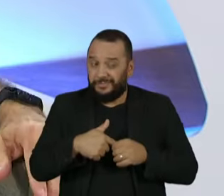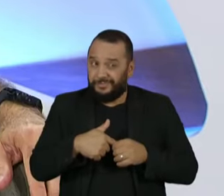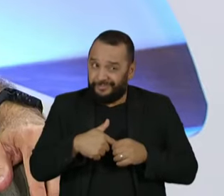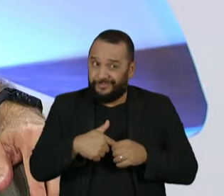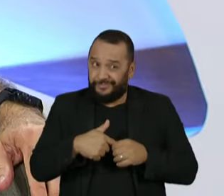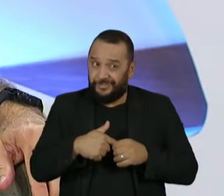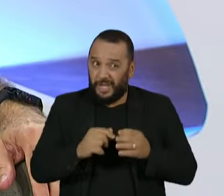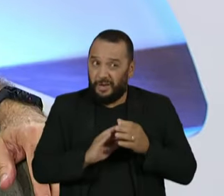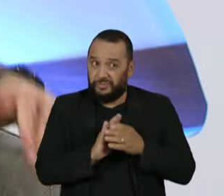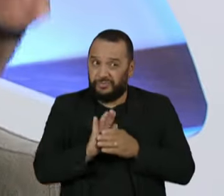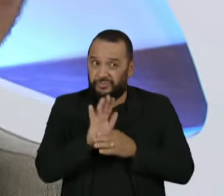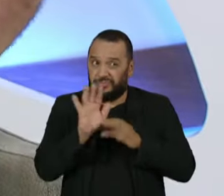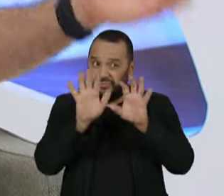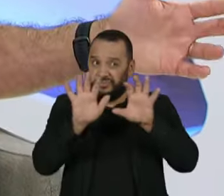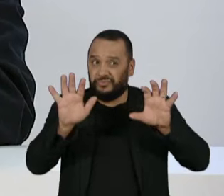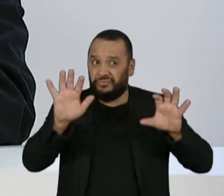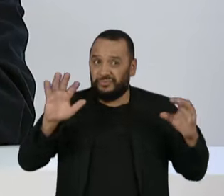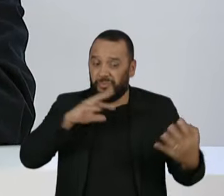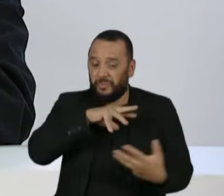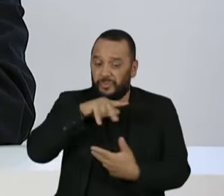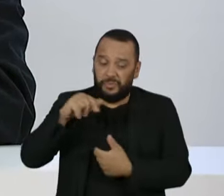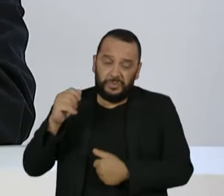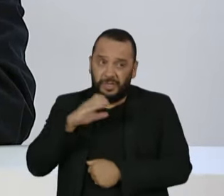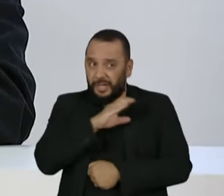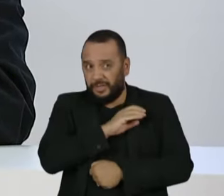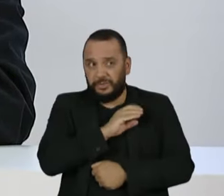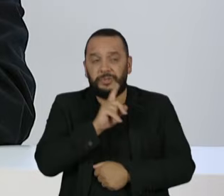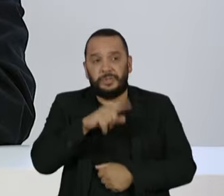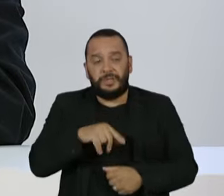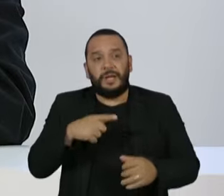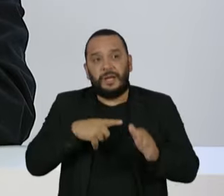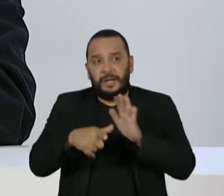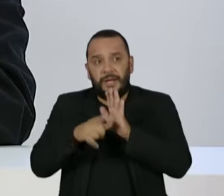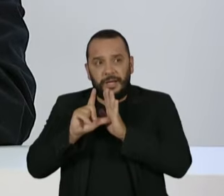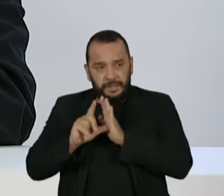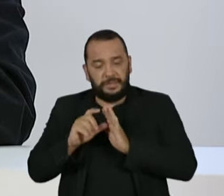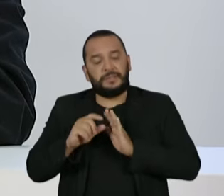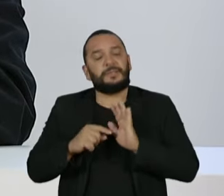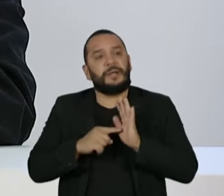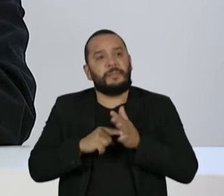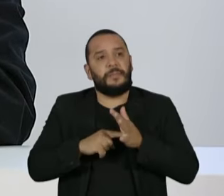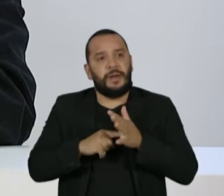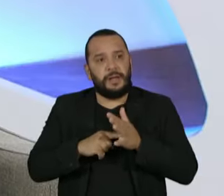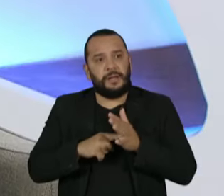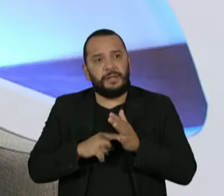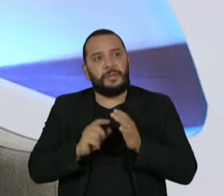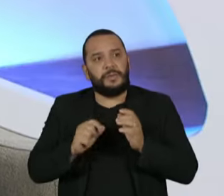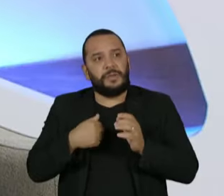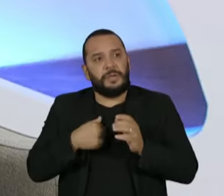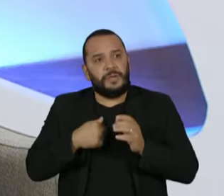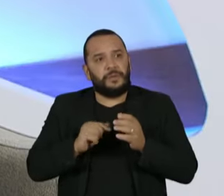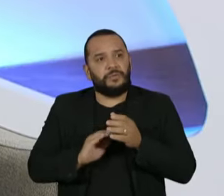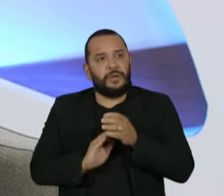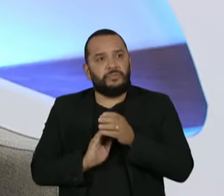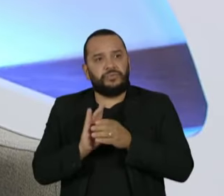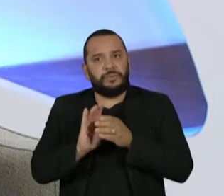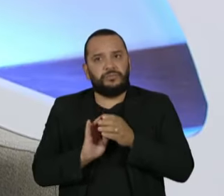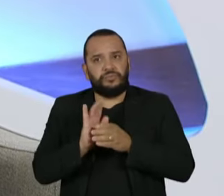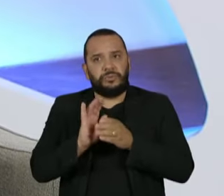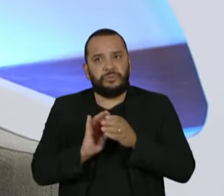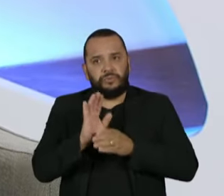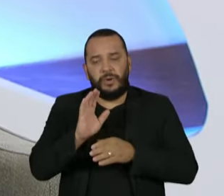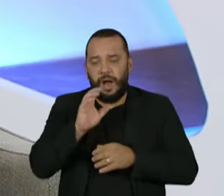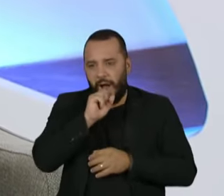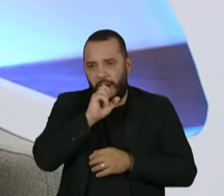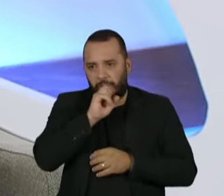ao aquecimento global que vem dia antes da máquina vapor Mas como que a gente tinha como que a gente sabia a gente poderia fazer o quê